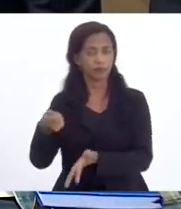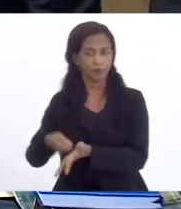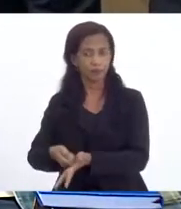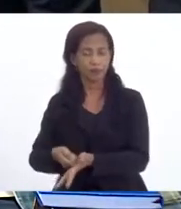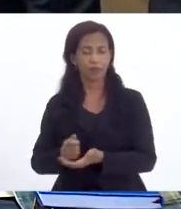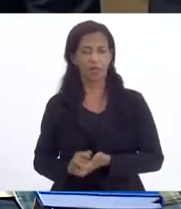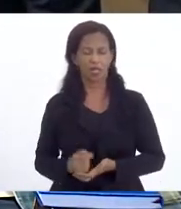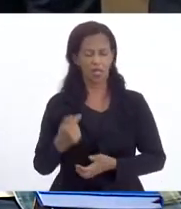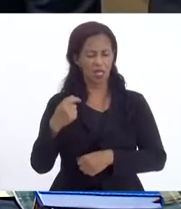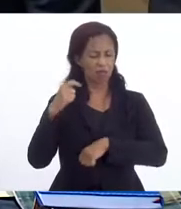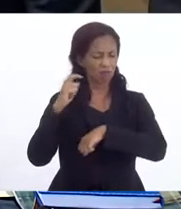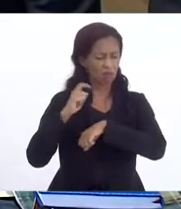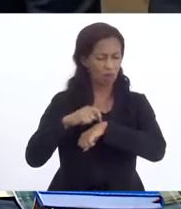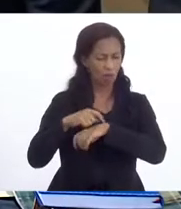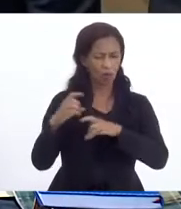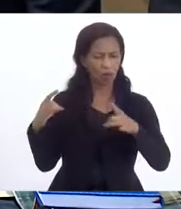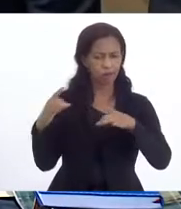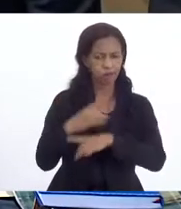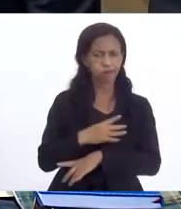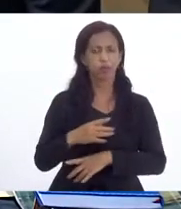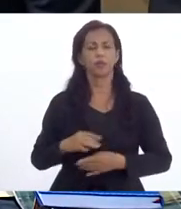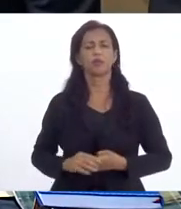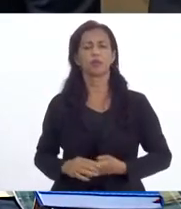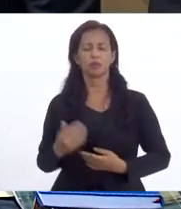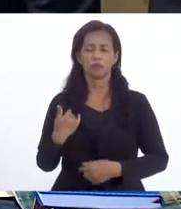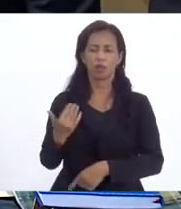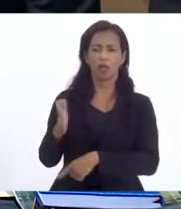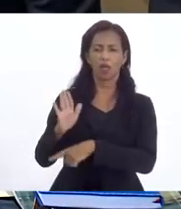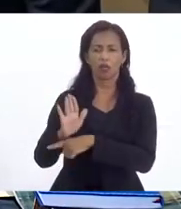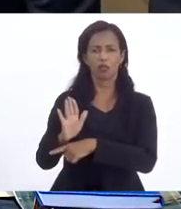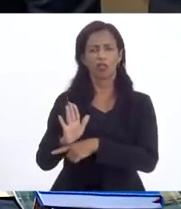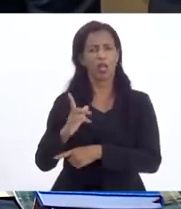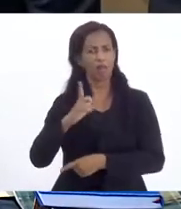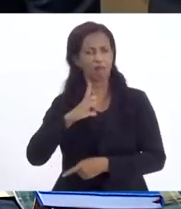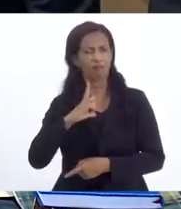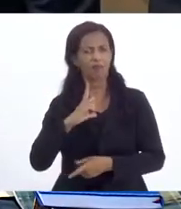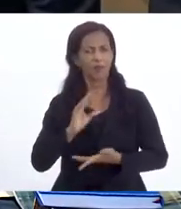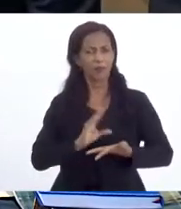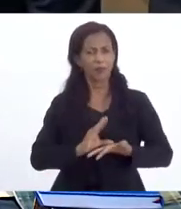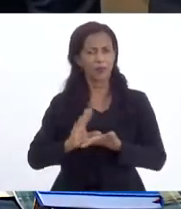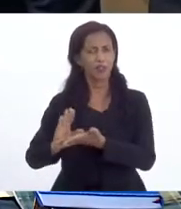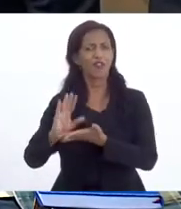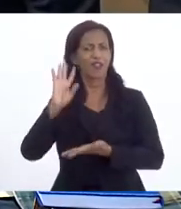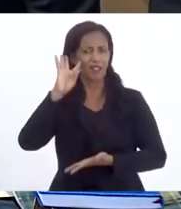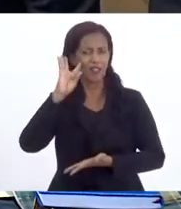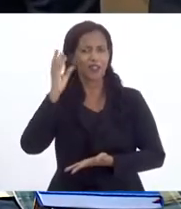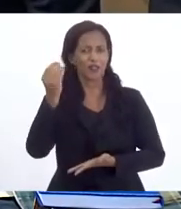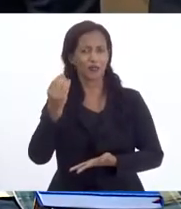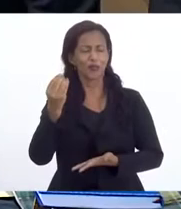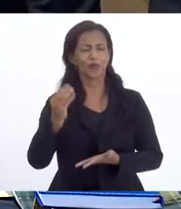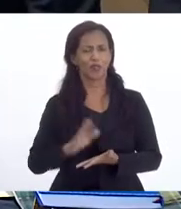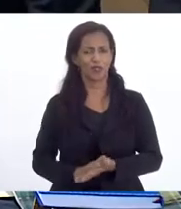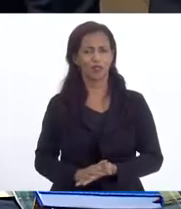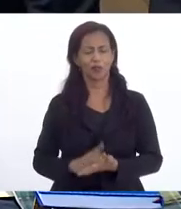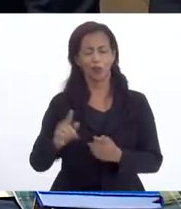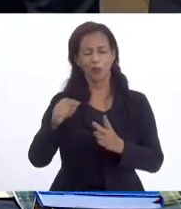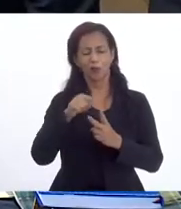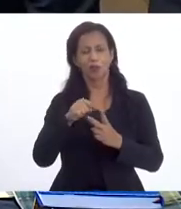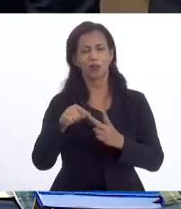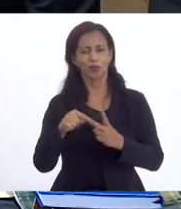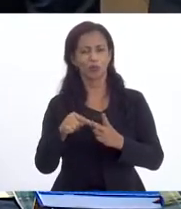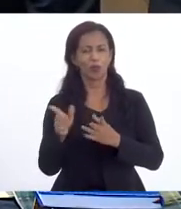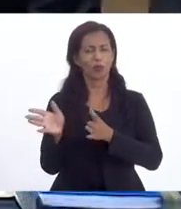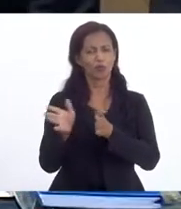Ele prontamente se colocou à disposição, já temos um auxílio já resolvido, temos dois já em via de solução